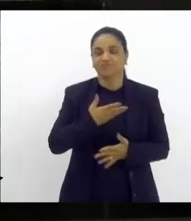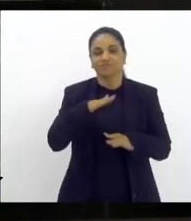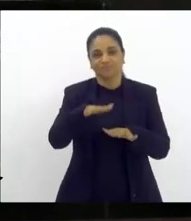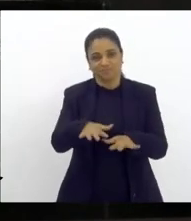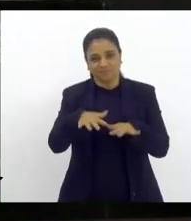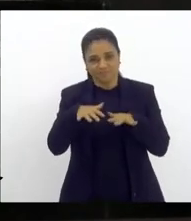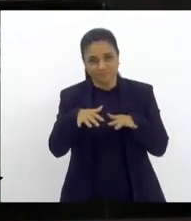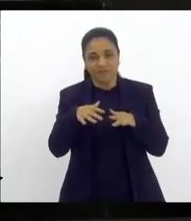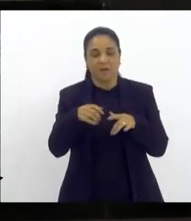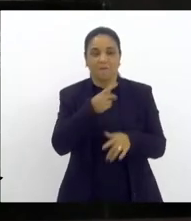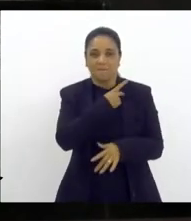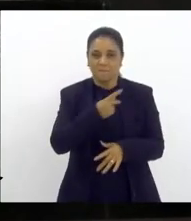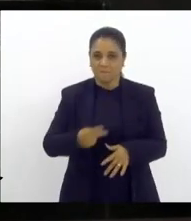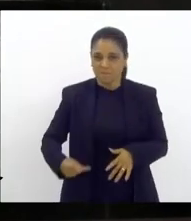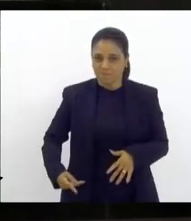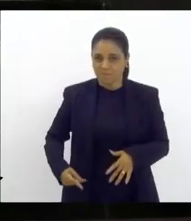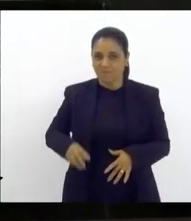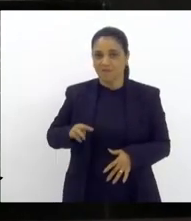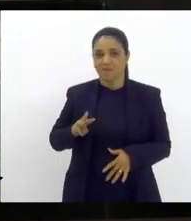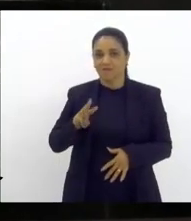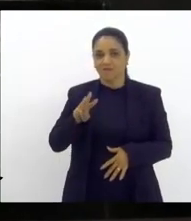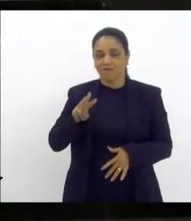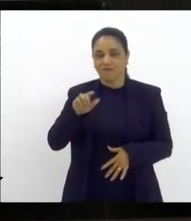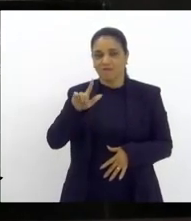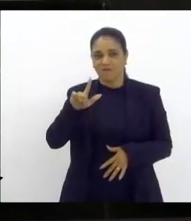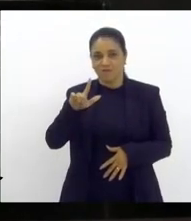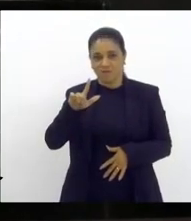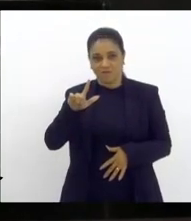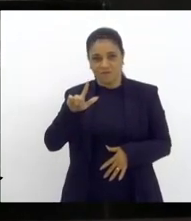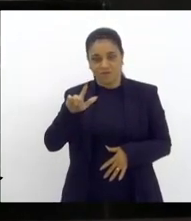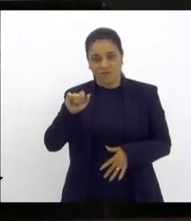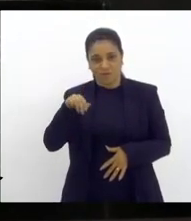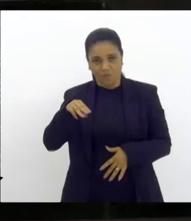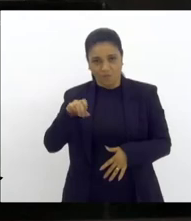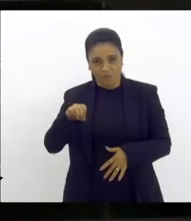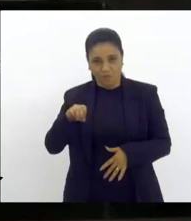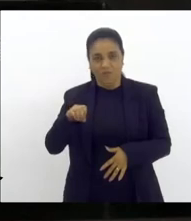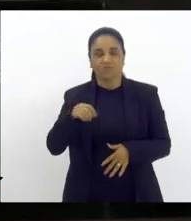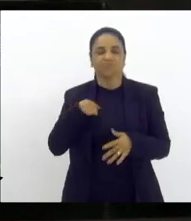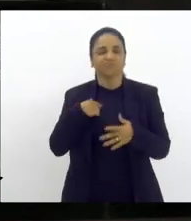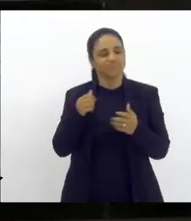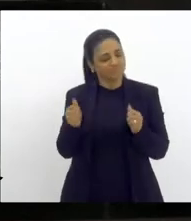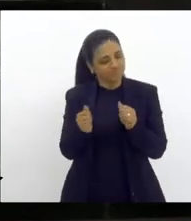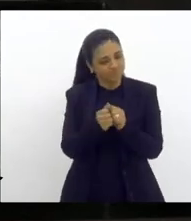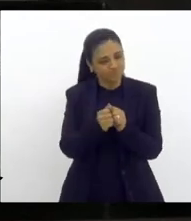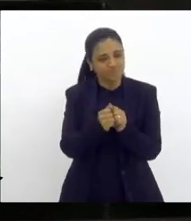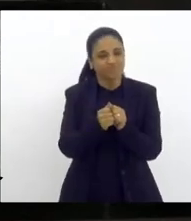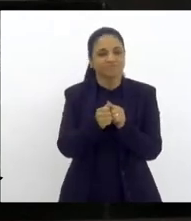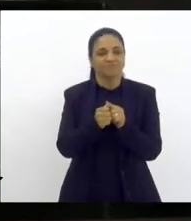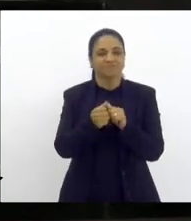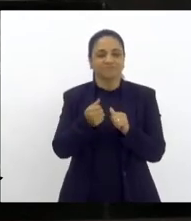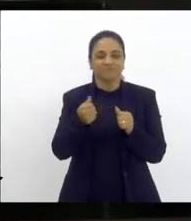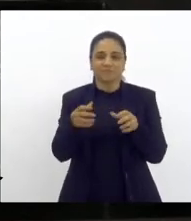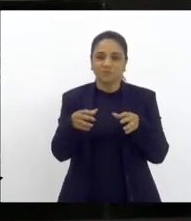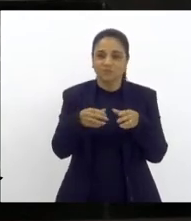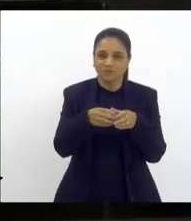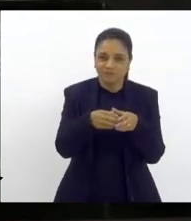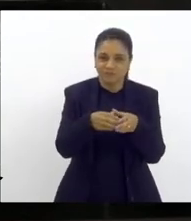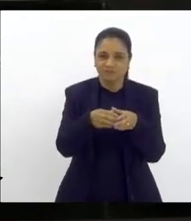Presidente Valdo Ceasa meu nome colega na comissão de segurança alimentar da alerj